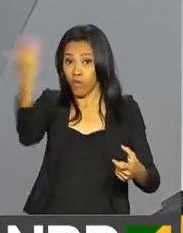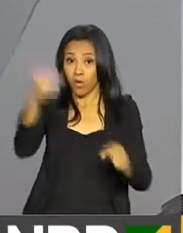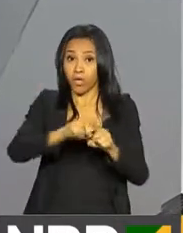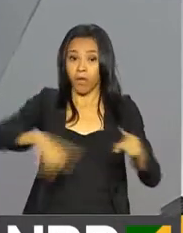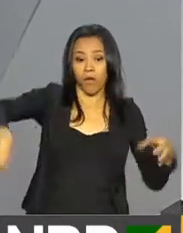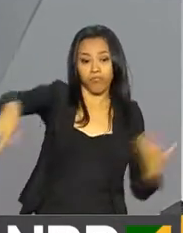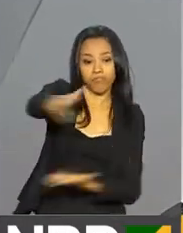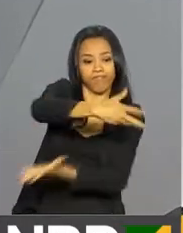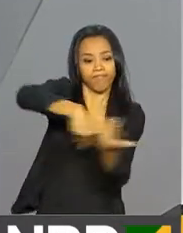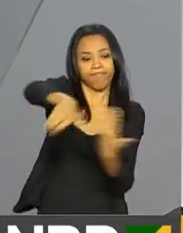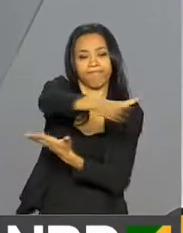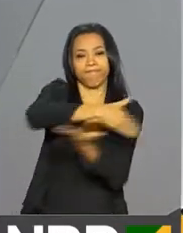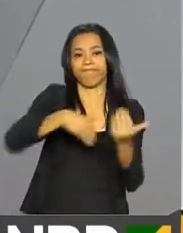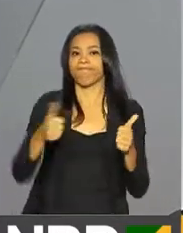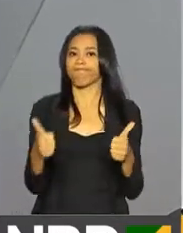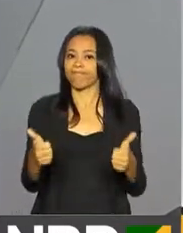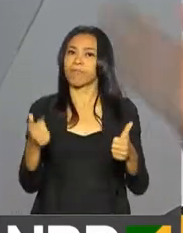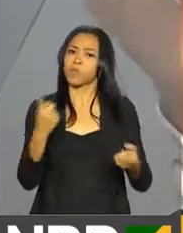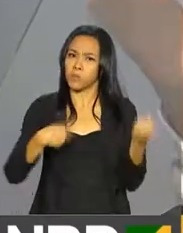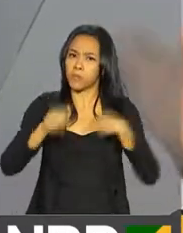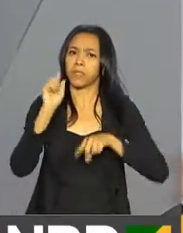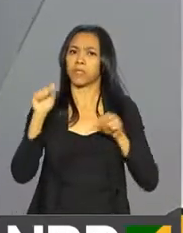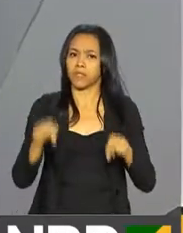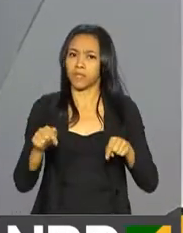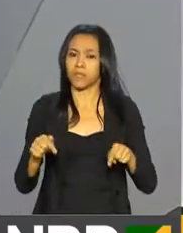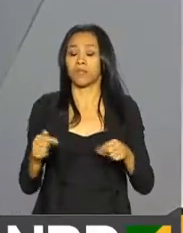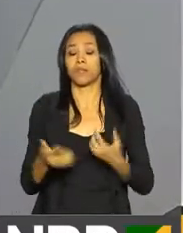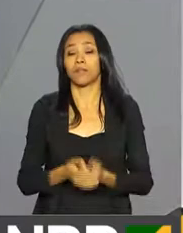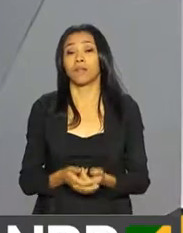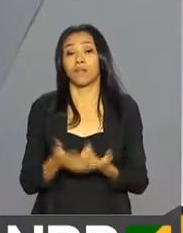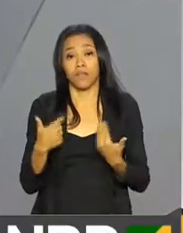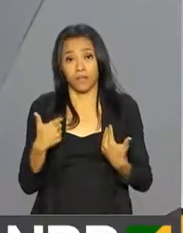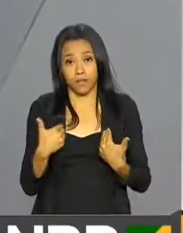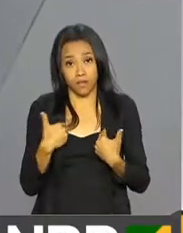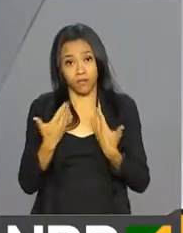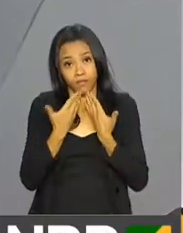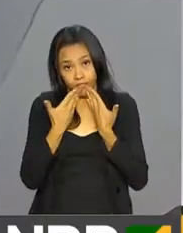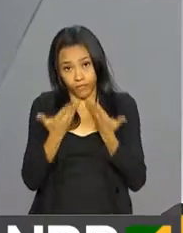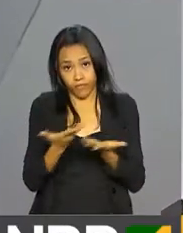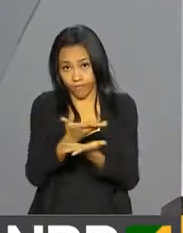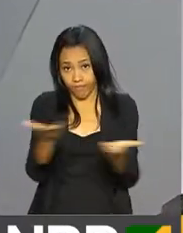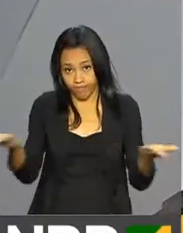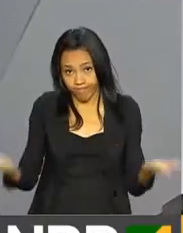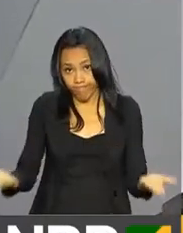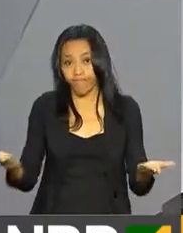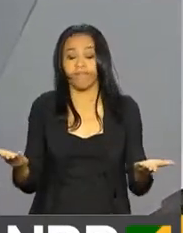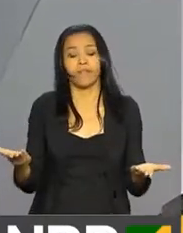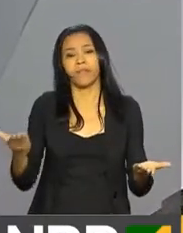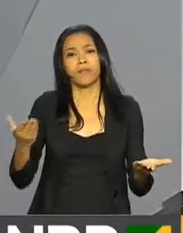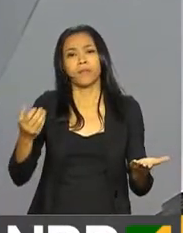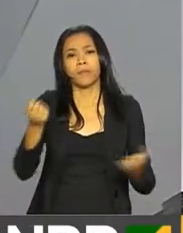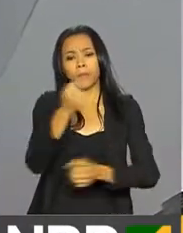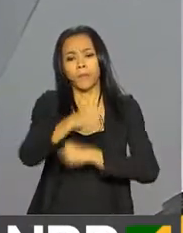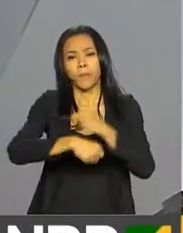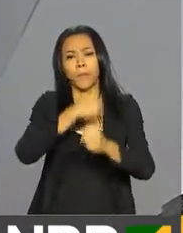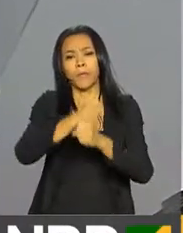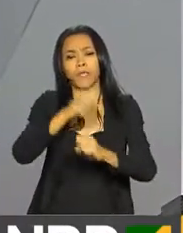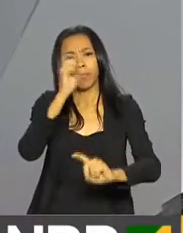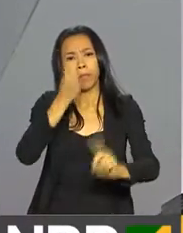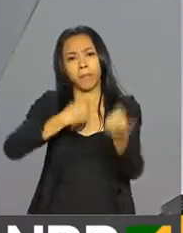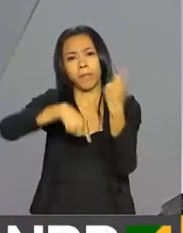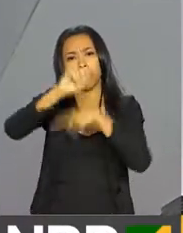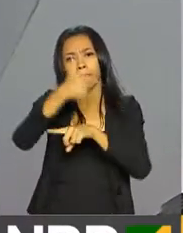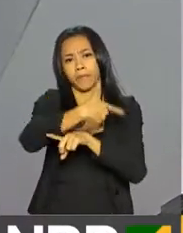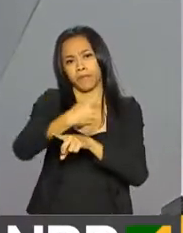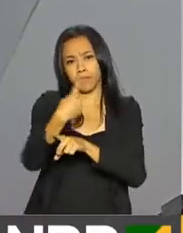ou muito sucesso tanto reitero a todos não posso deixar de desejar um ano é muito próximo de 2018 é